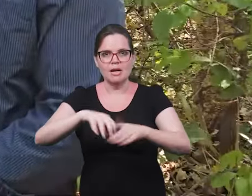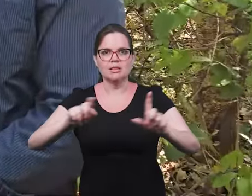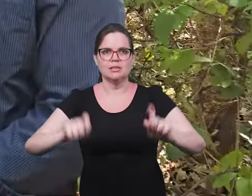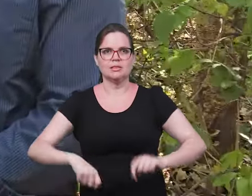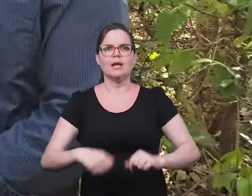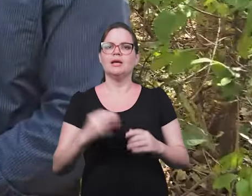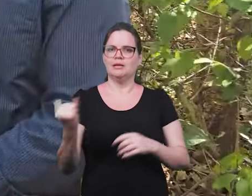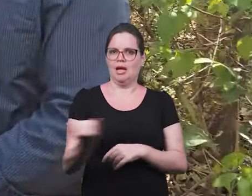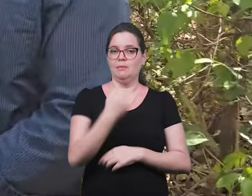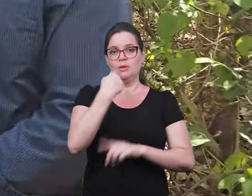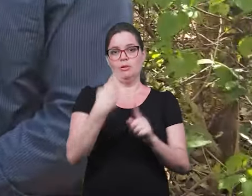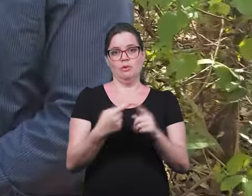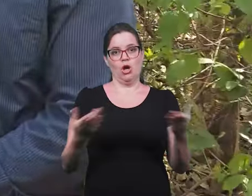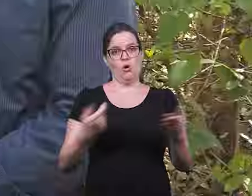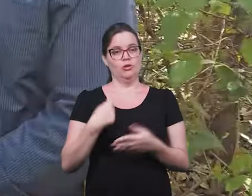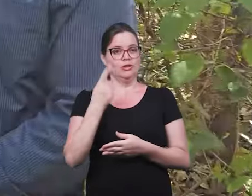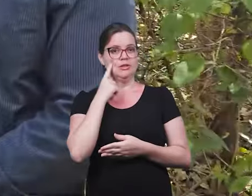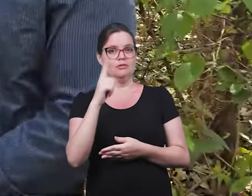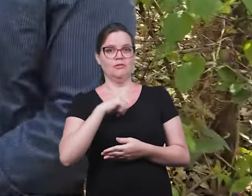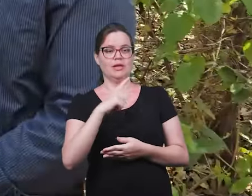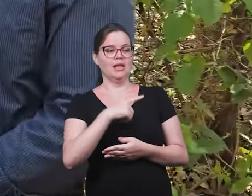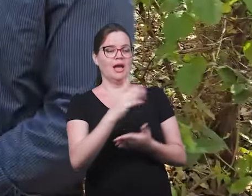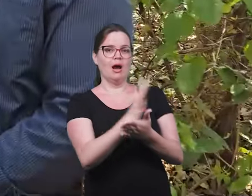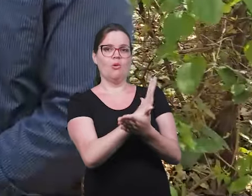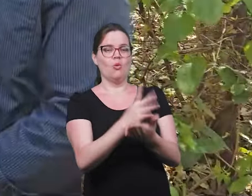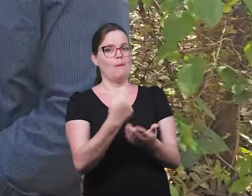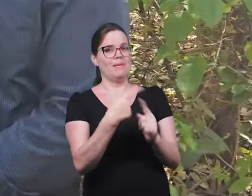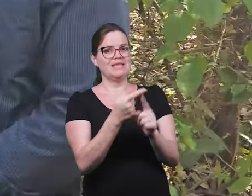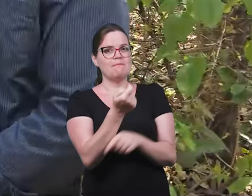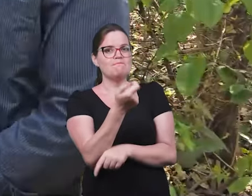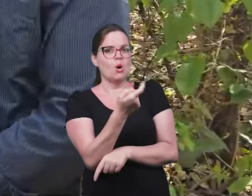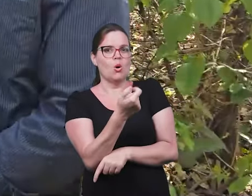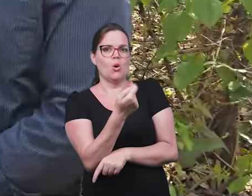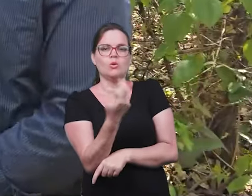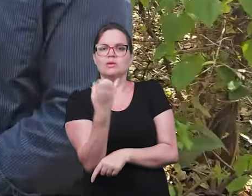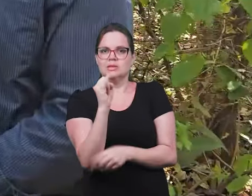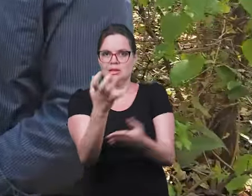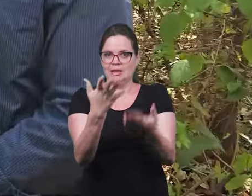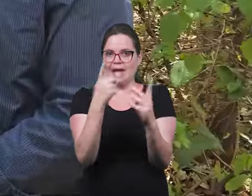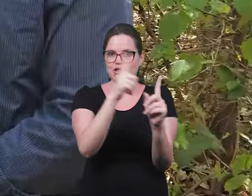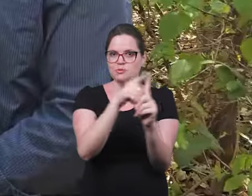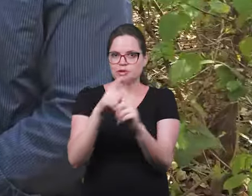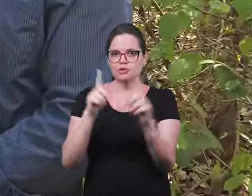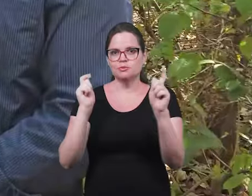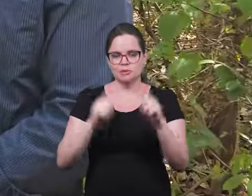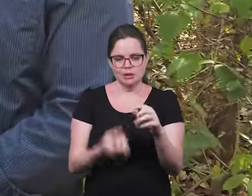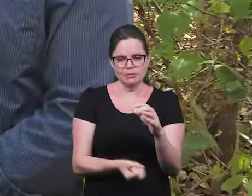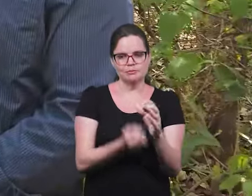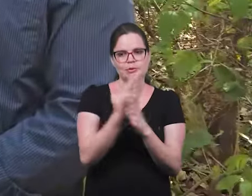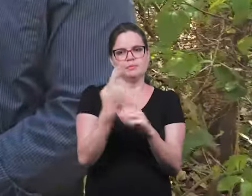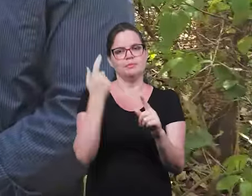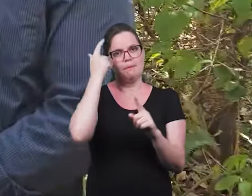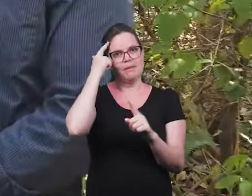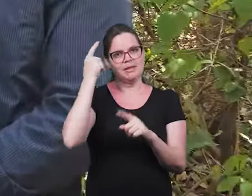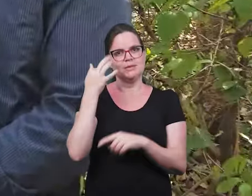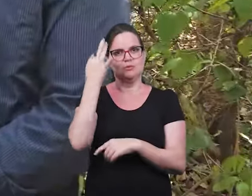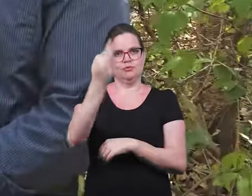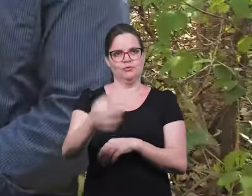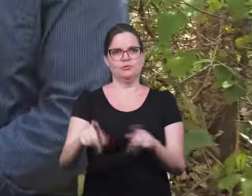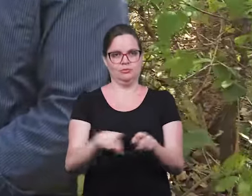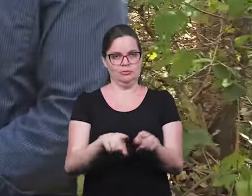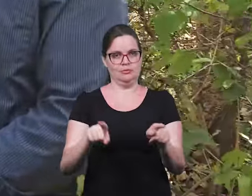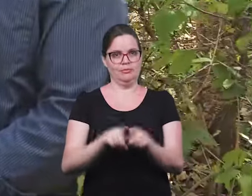muitos viveiros que comercializem mudas nativas para quem quer produzir essas espécies, inclusive pensando no futuro,